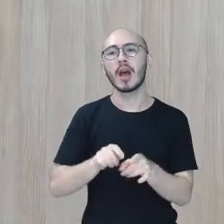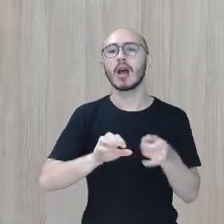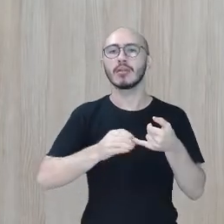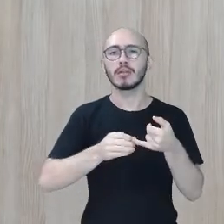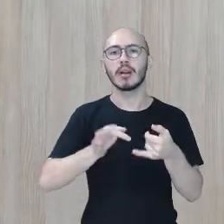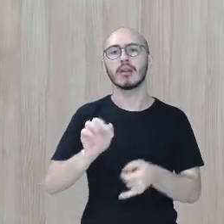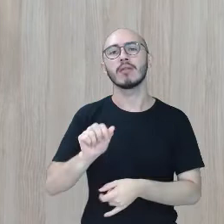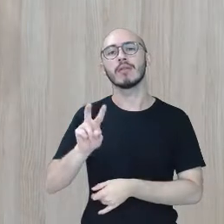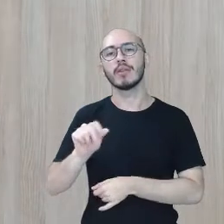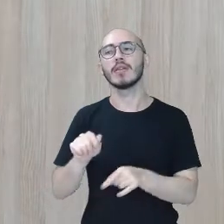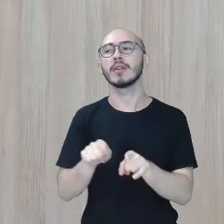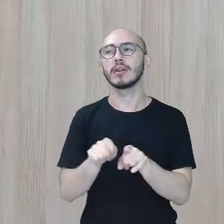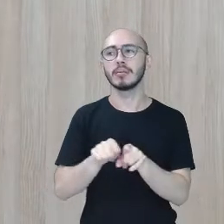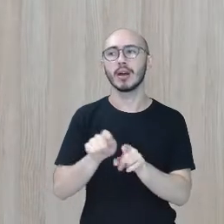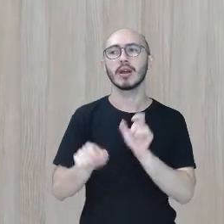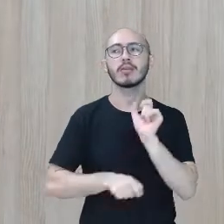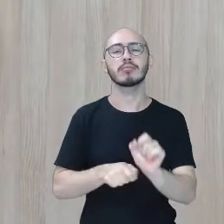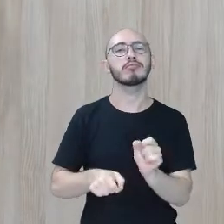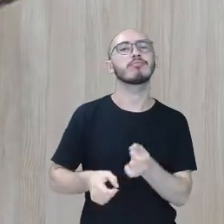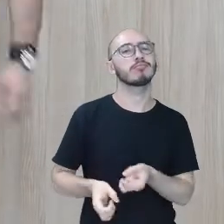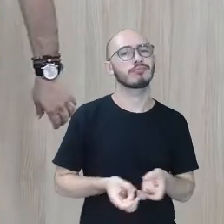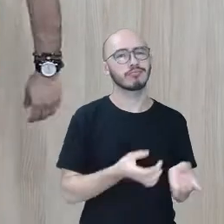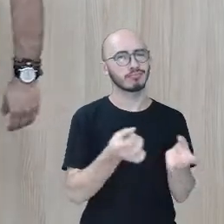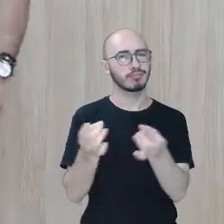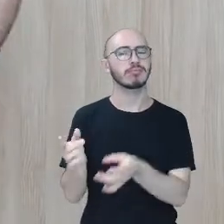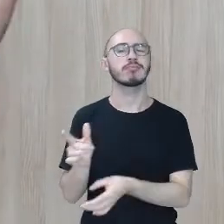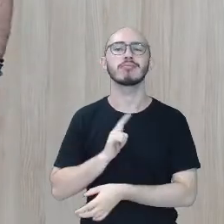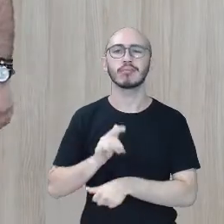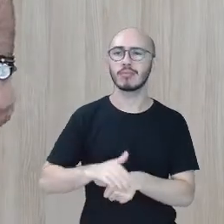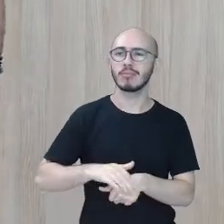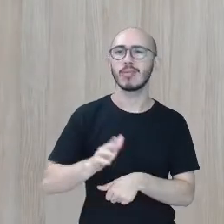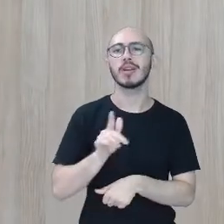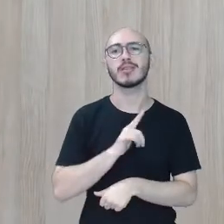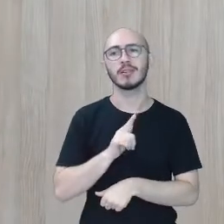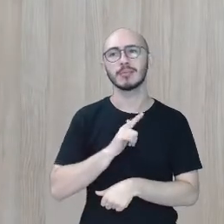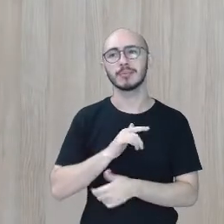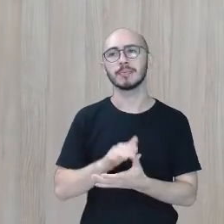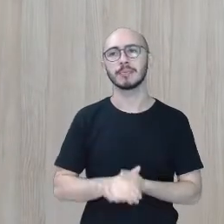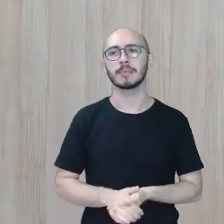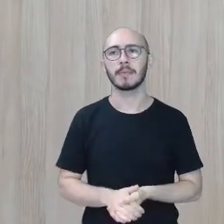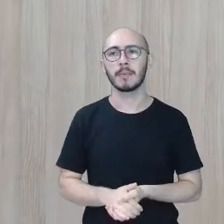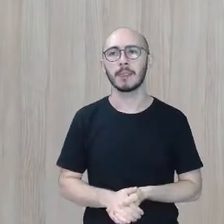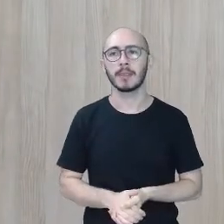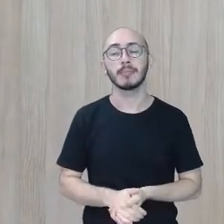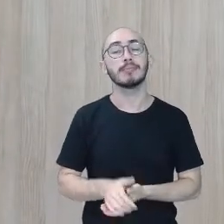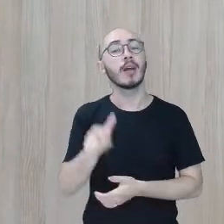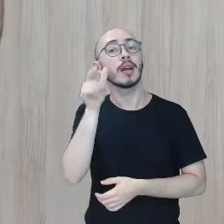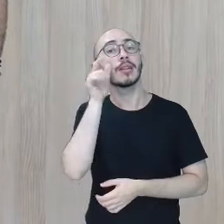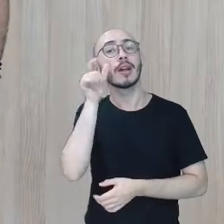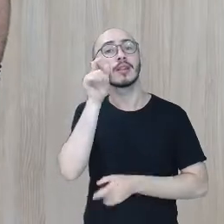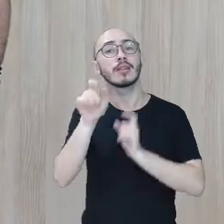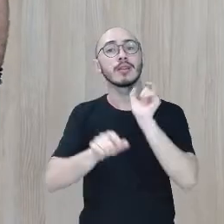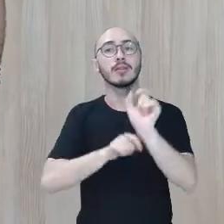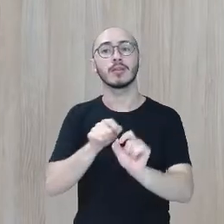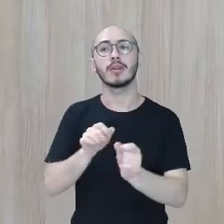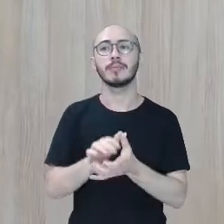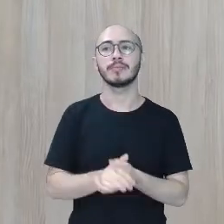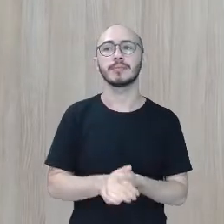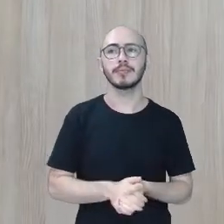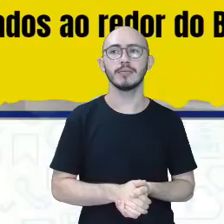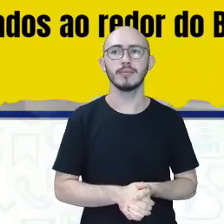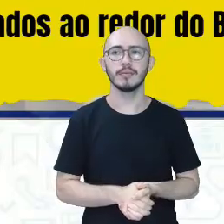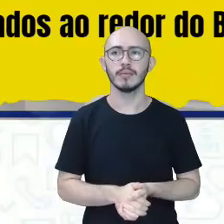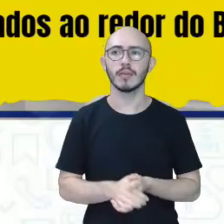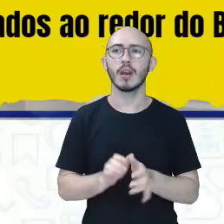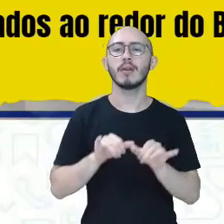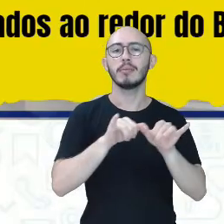prato que tem bastante saída aí no local, né? Agora, uma questão interessante, né? O mercado, ele,